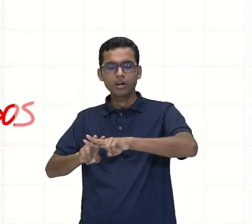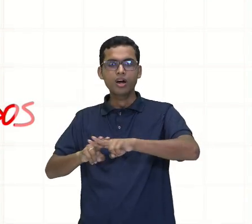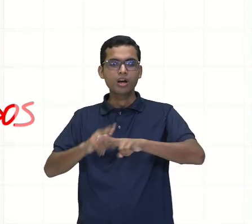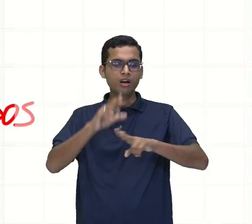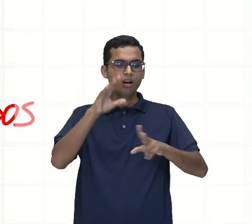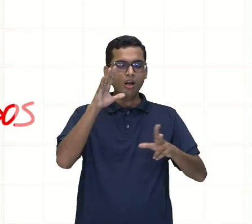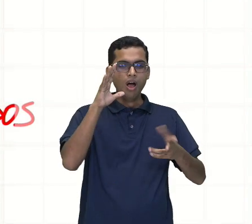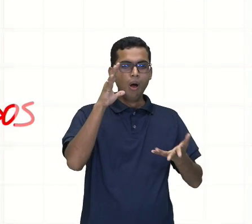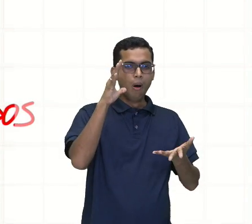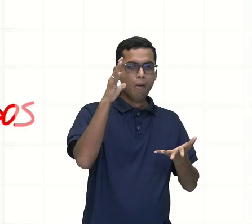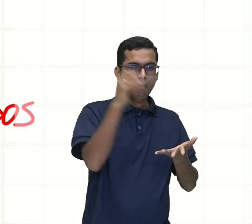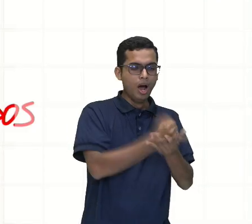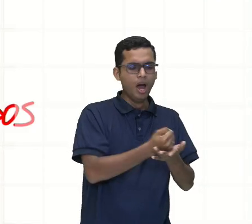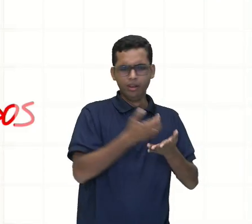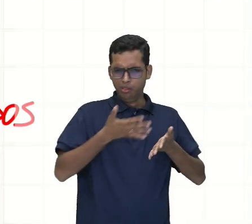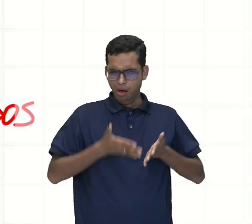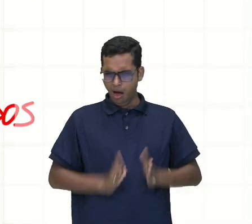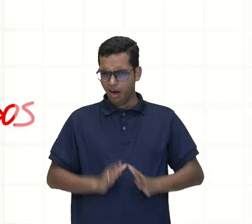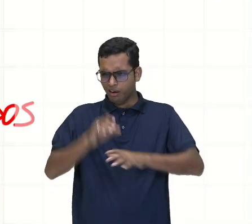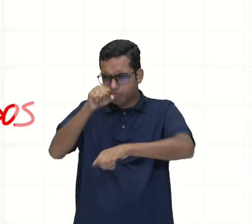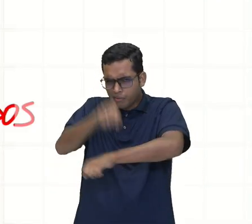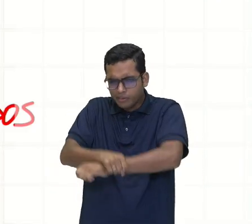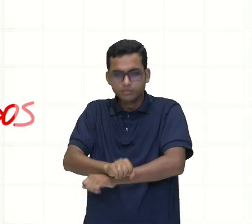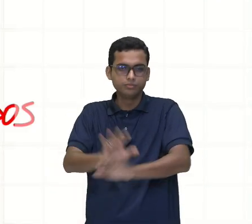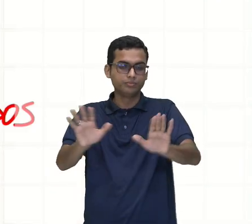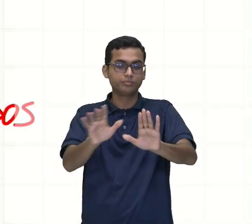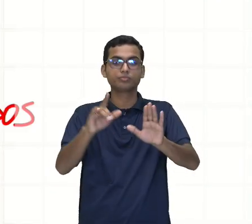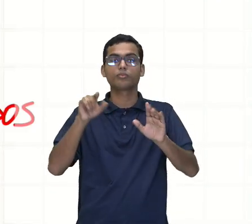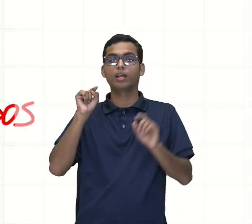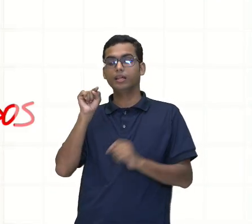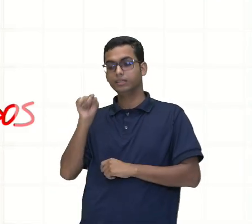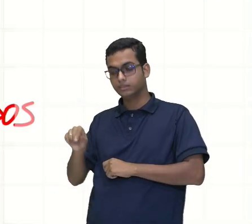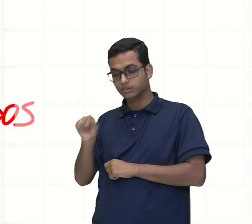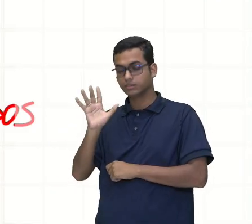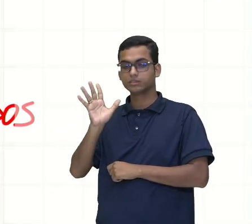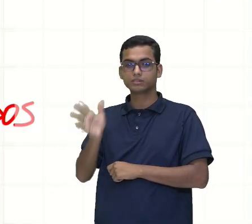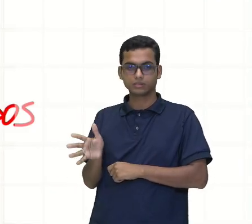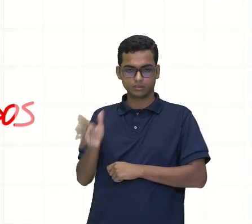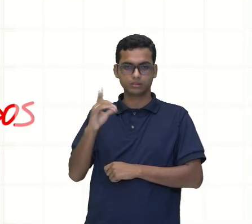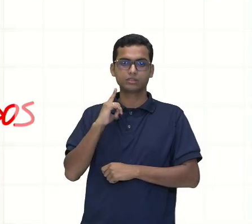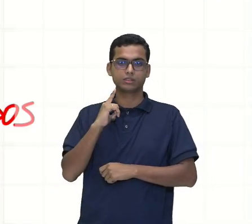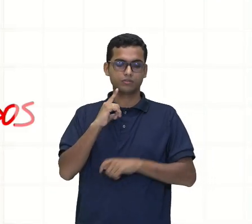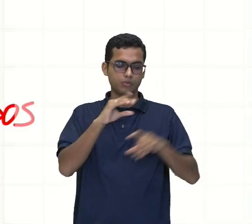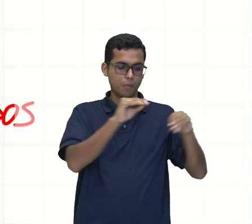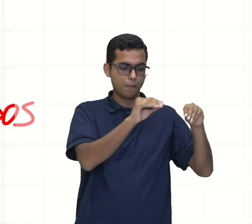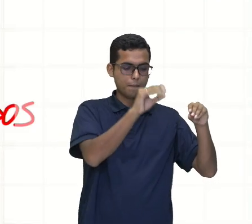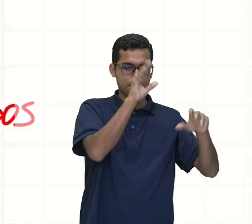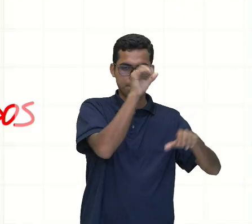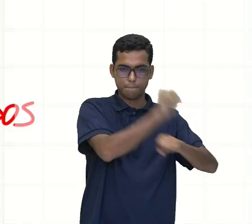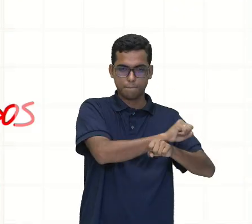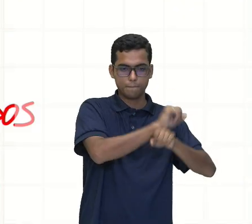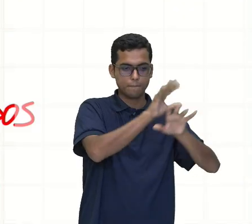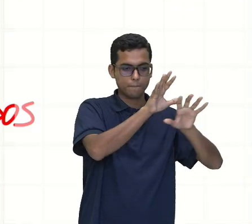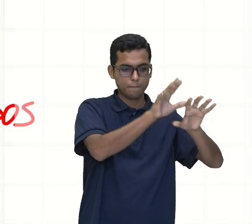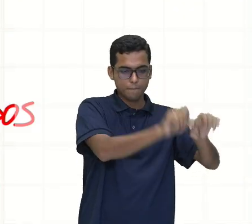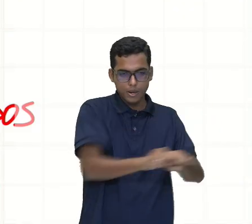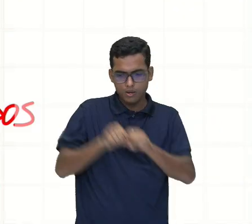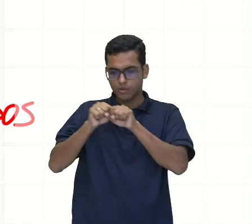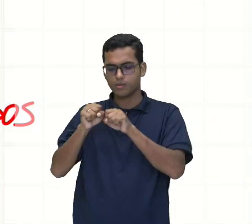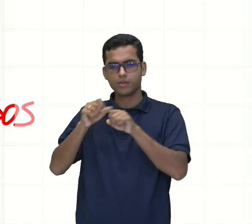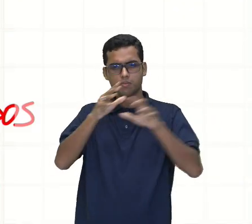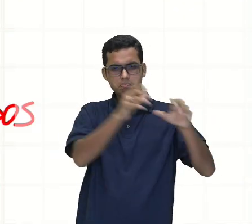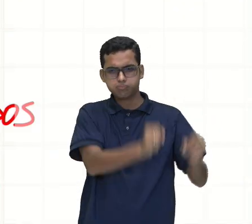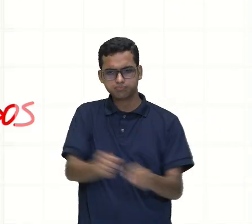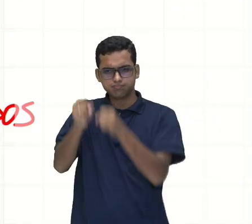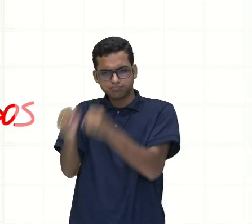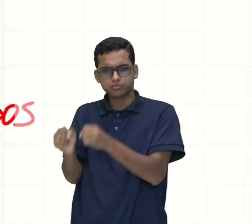essa situação de serem escravos, mas eles vão ser colocados nessa condição. Em relação à economia